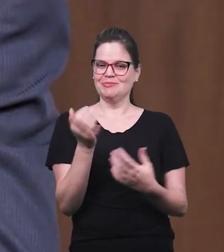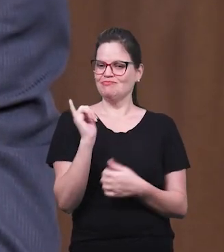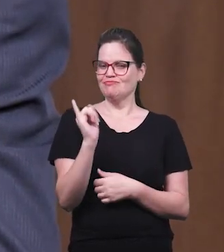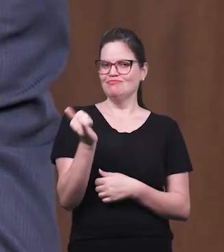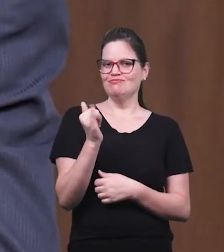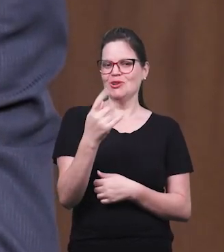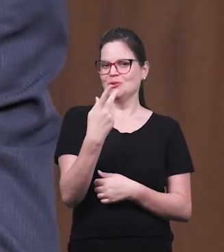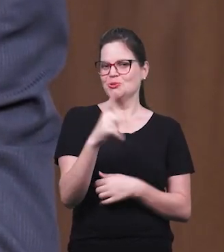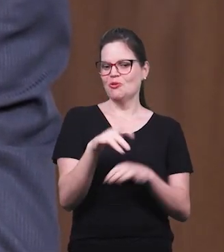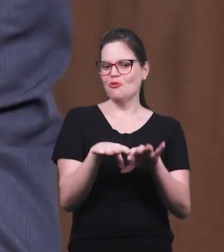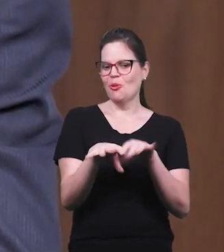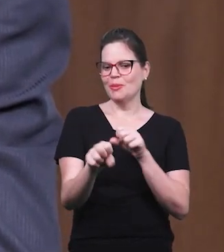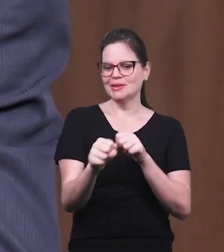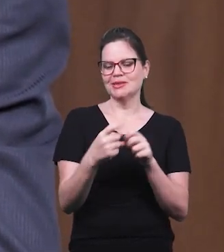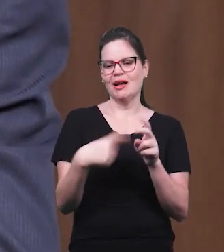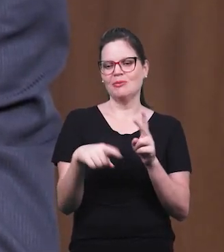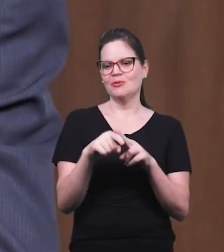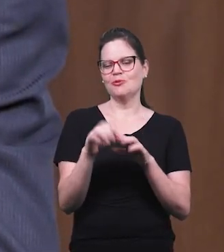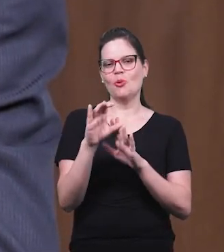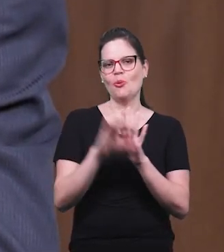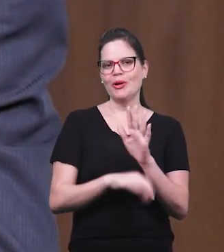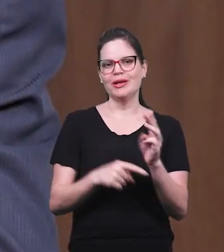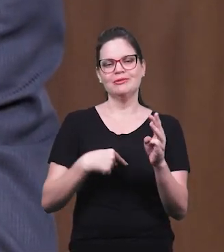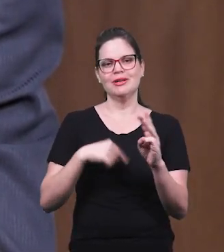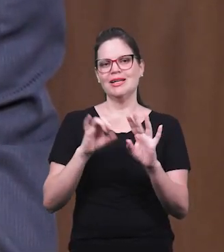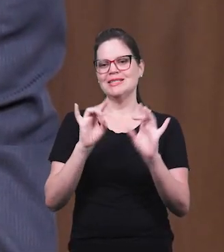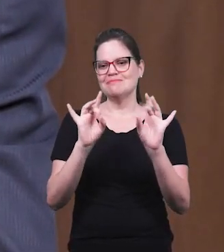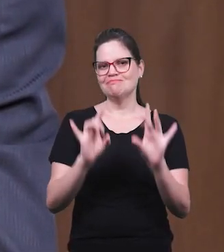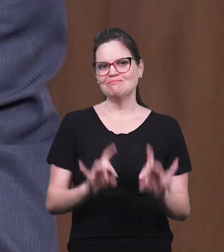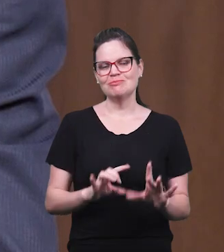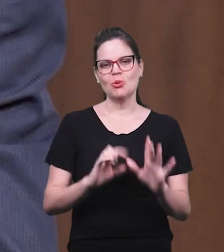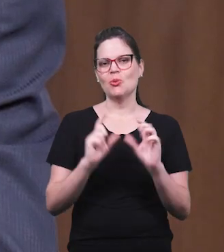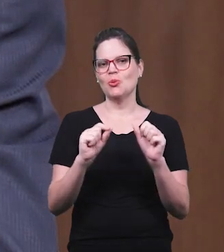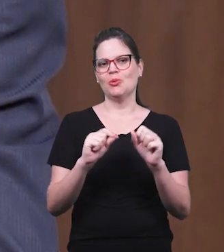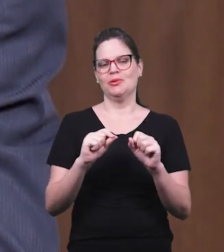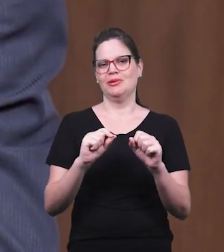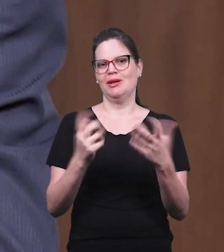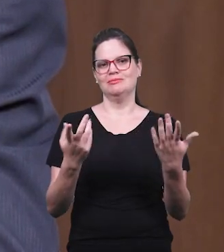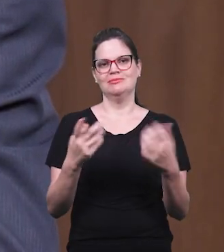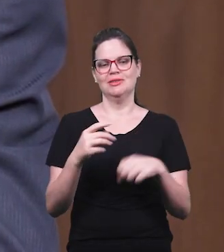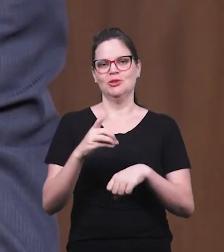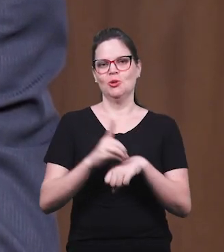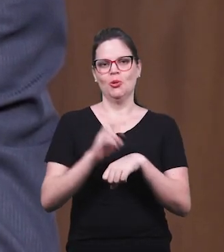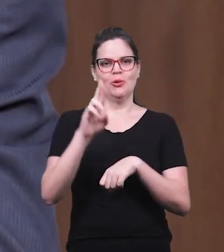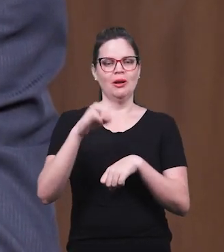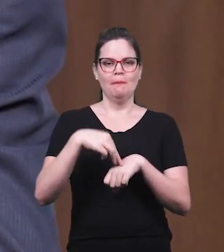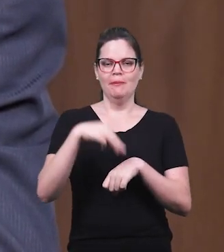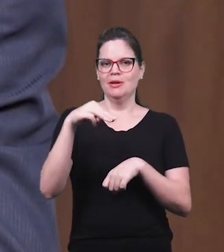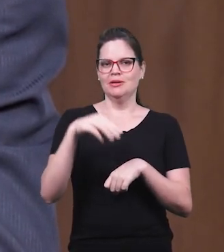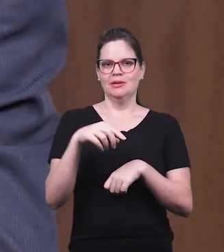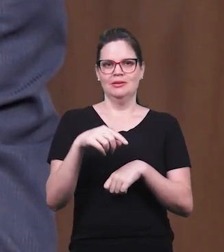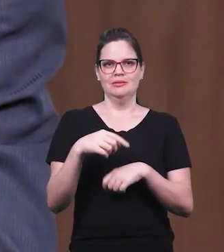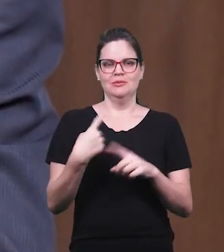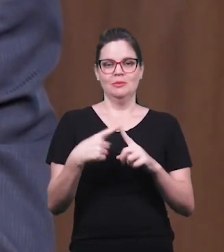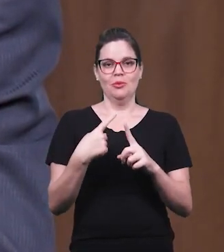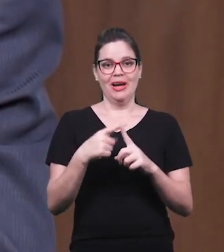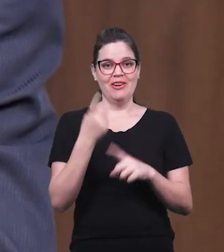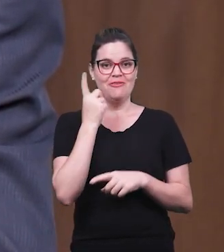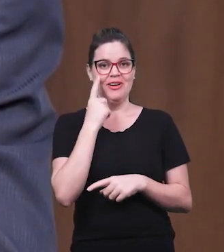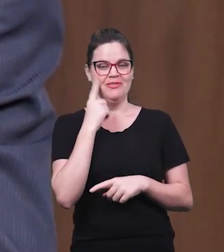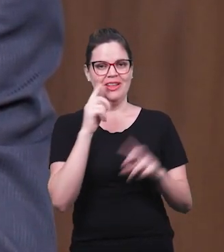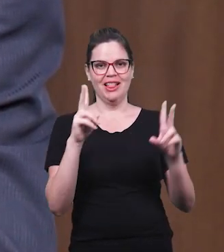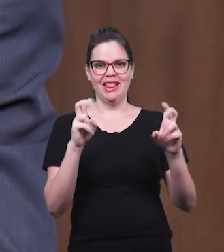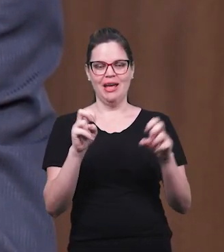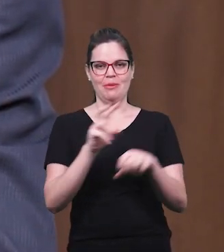suas credenciais, a sua graduação, suas especializações, né, que os irmãos vão percebendo a íntima relação com o tema, né, que a